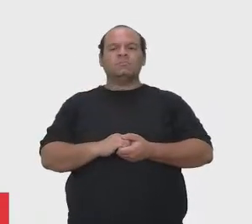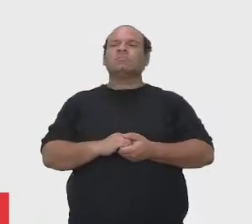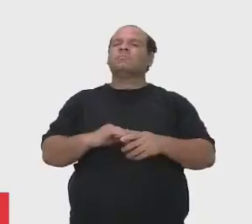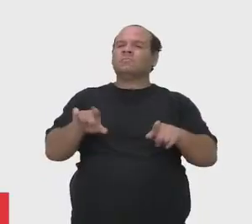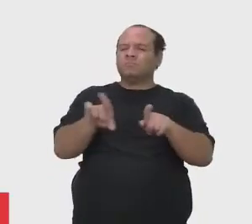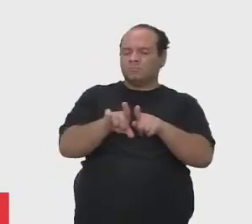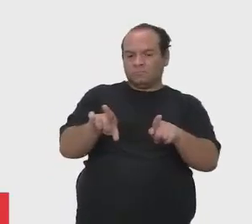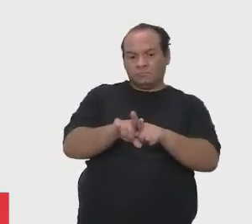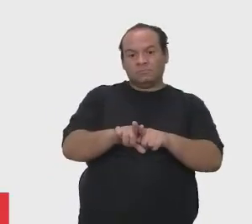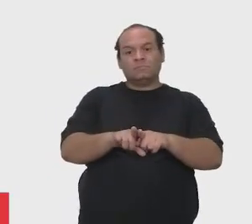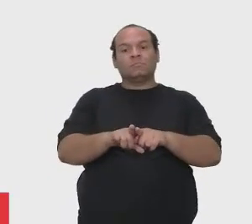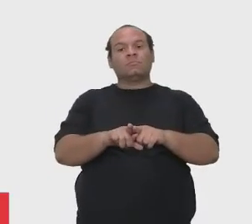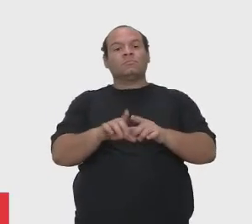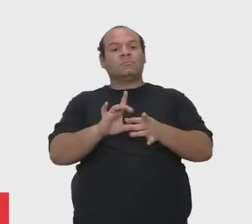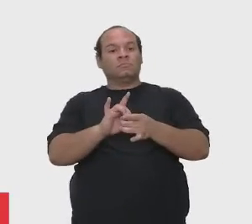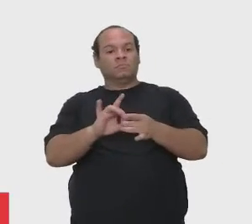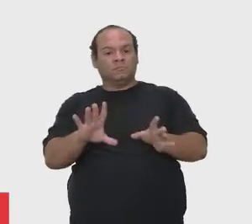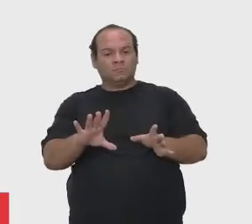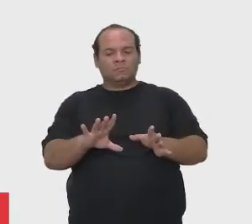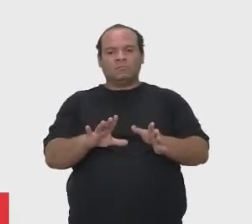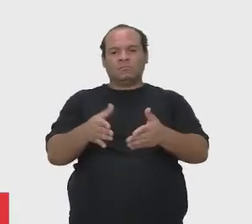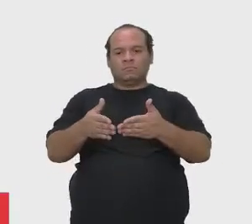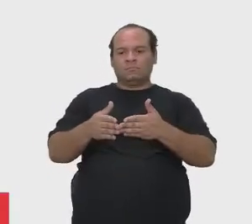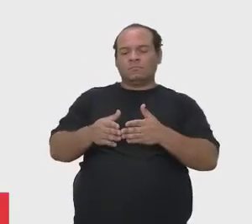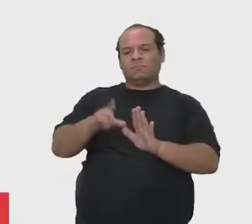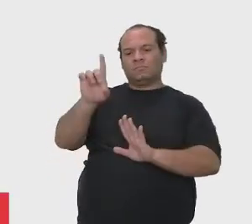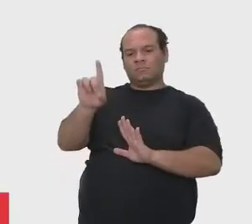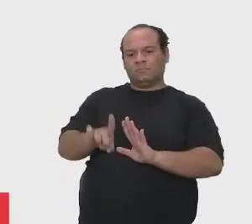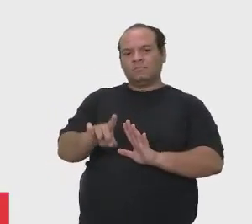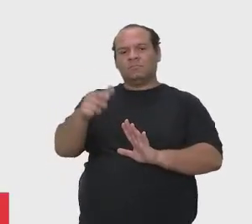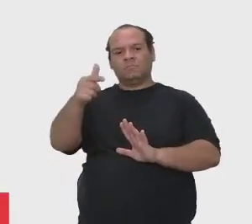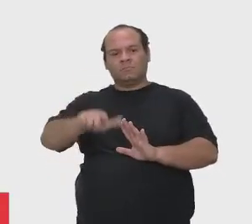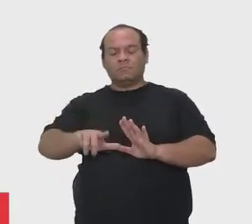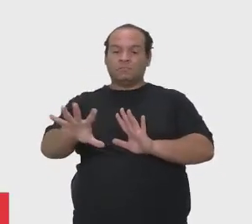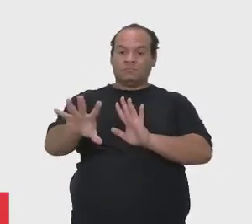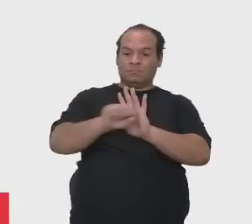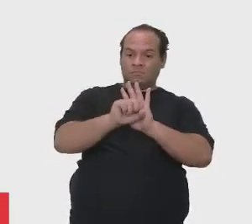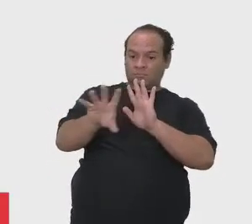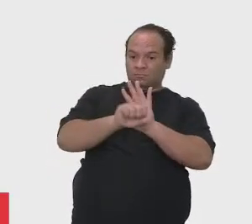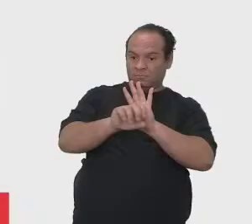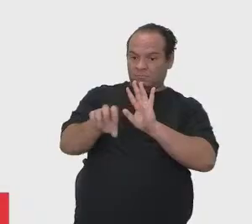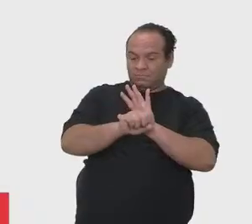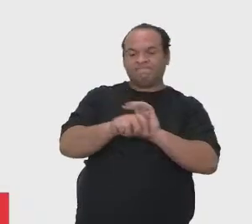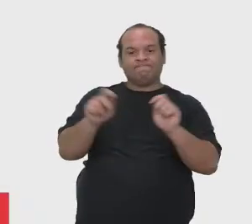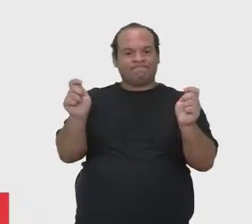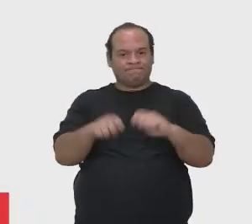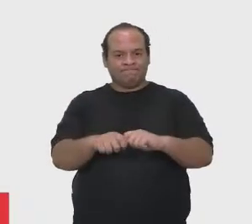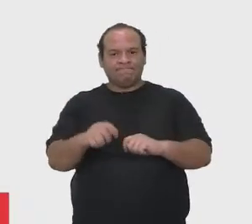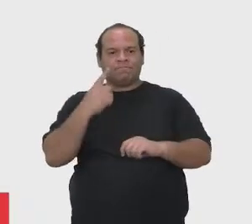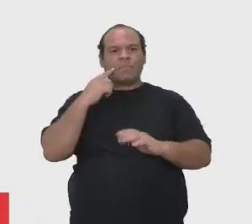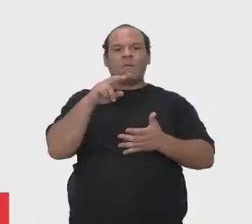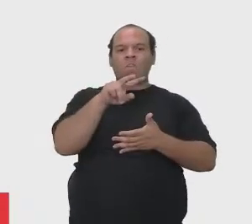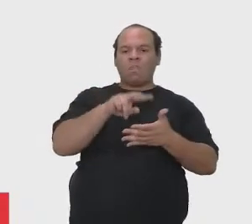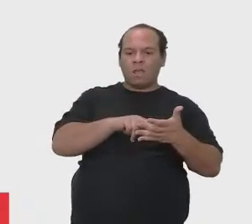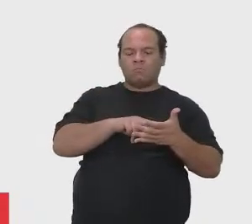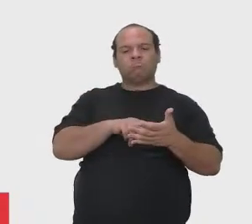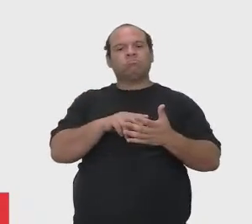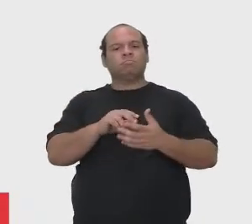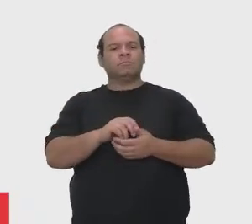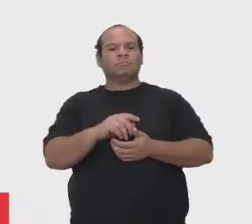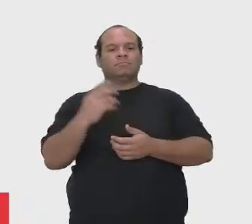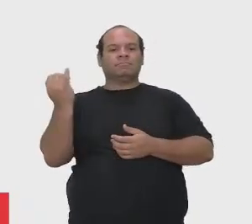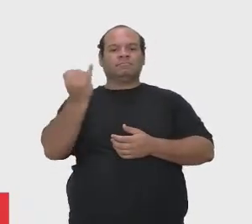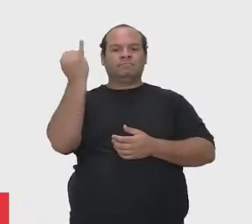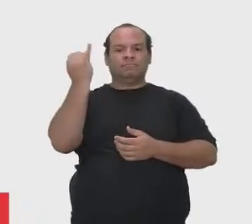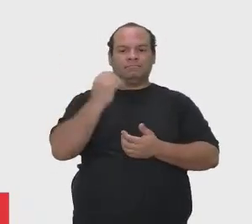Isso. E aí eu vou deixar aí, pedir para o diretor deixar mais um tempinho na tela para vocês lerem o QR Code, em